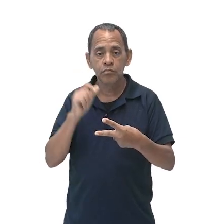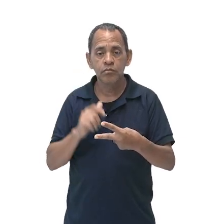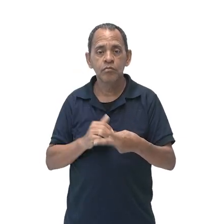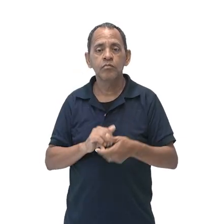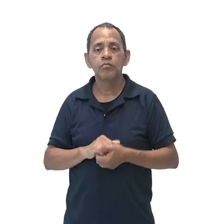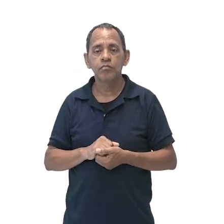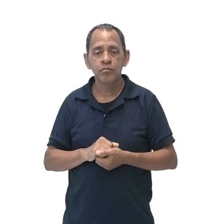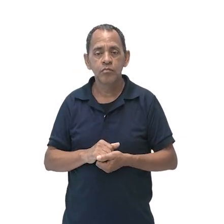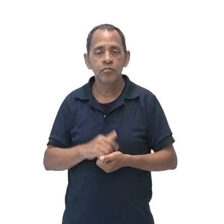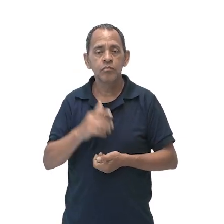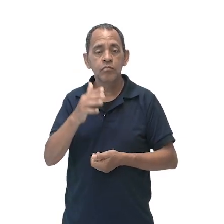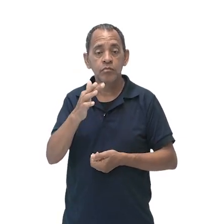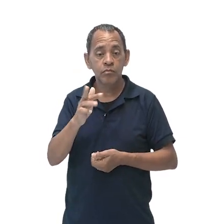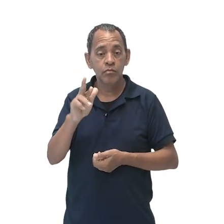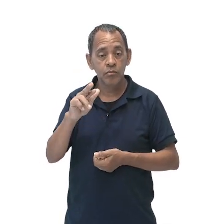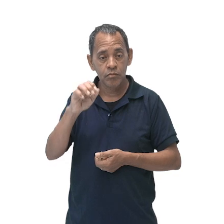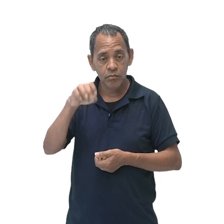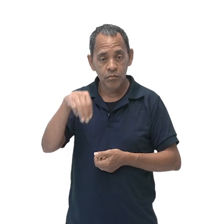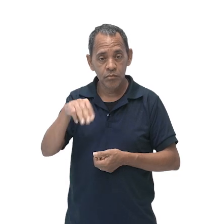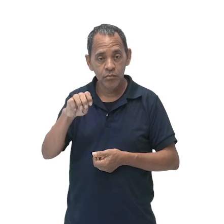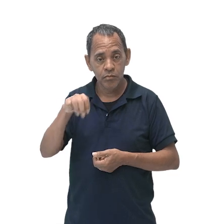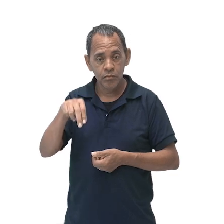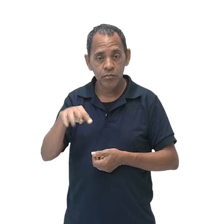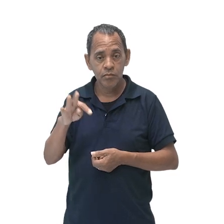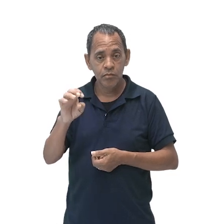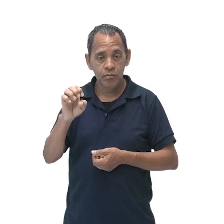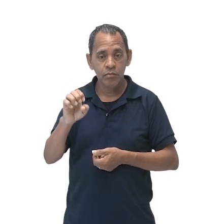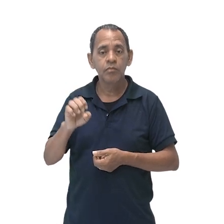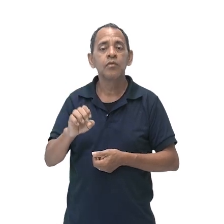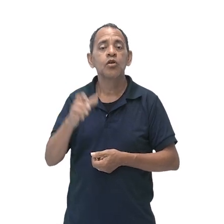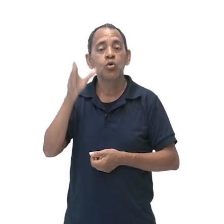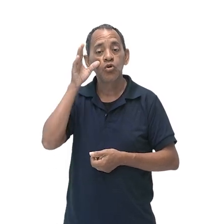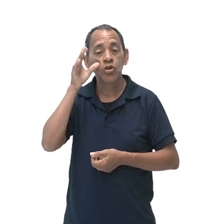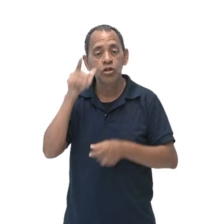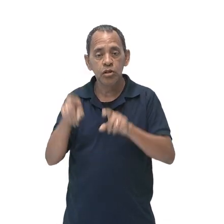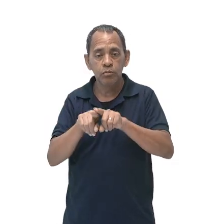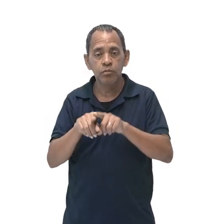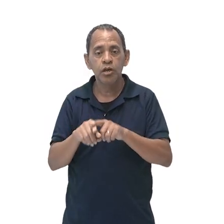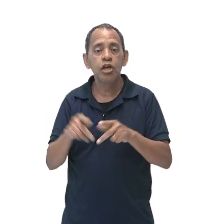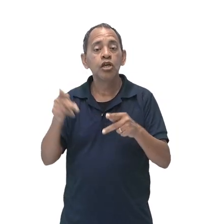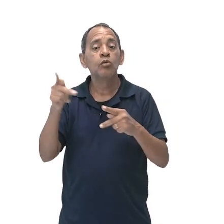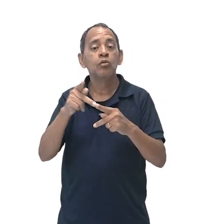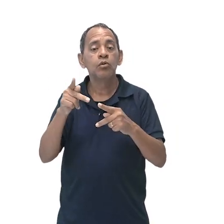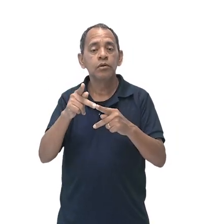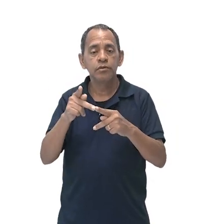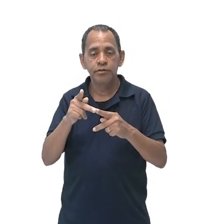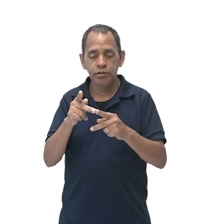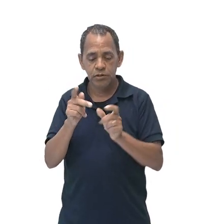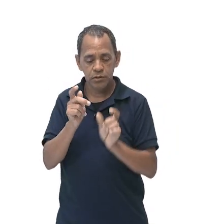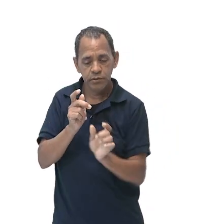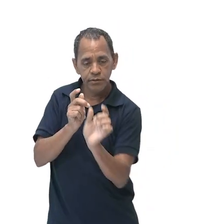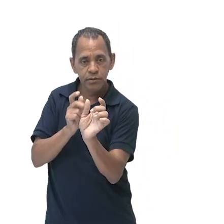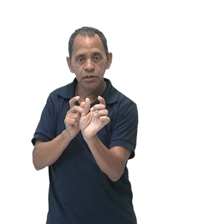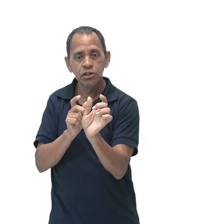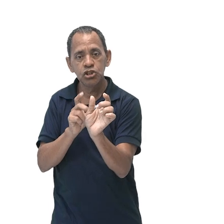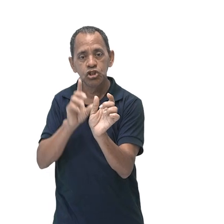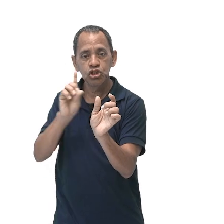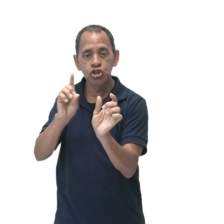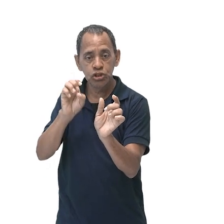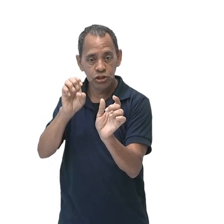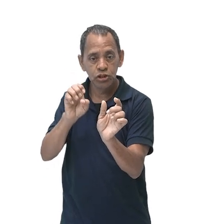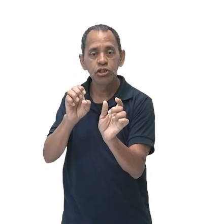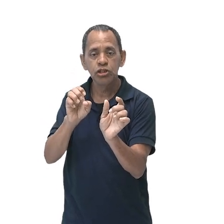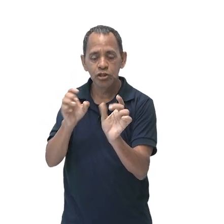de curiosidade. Colocando aí, observem que a preposição de, essa preposição conecta essas